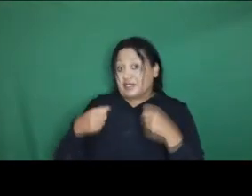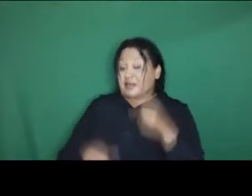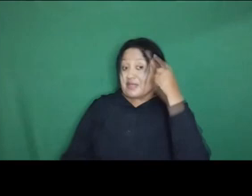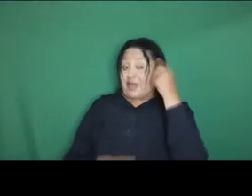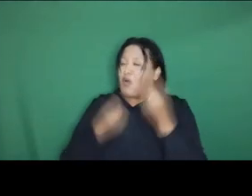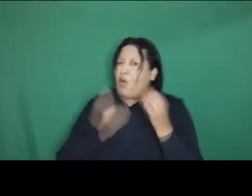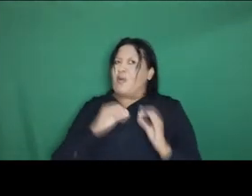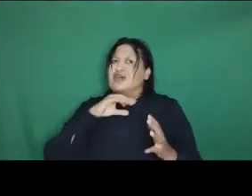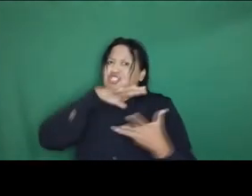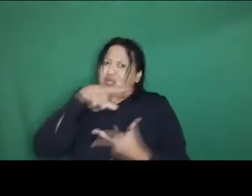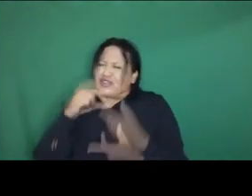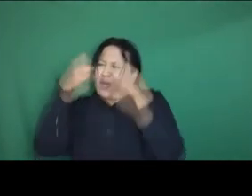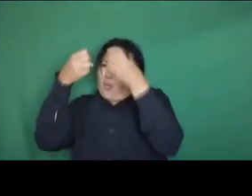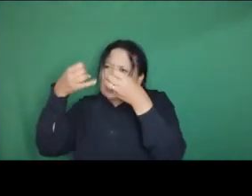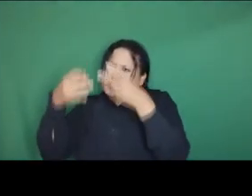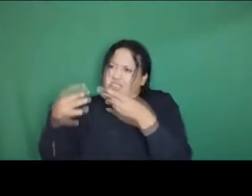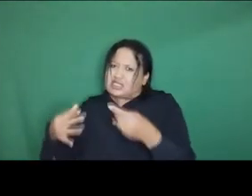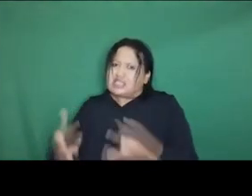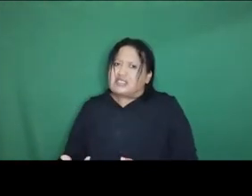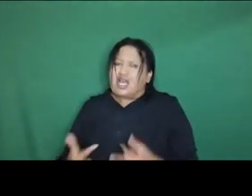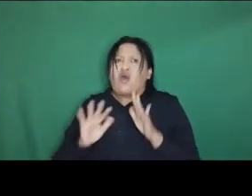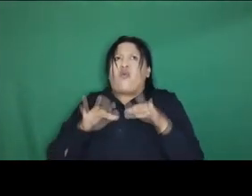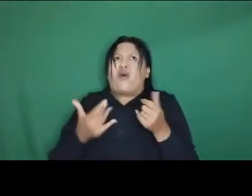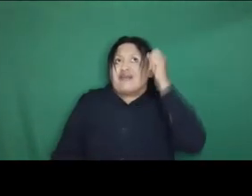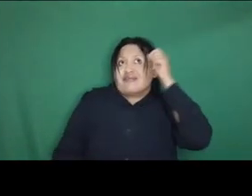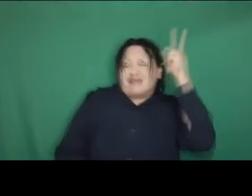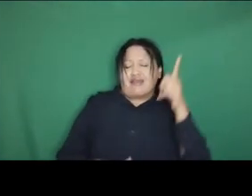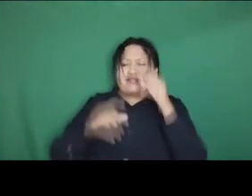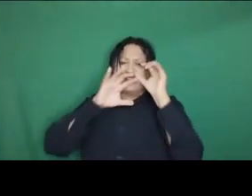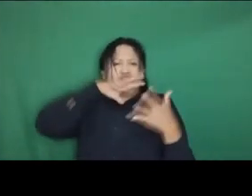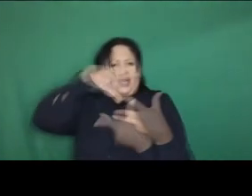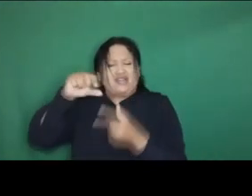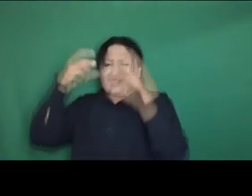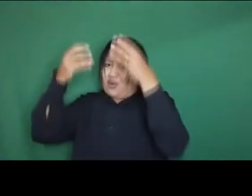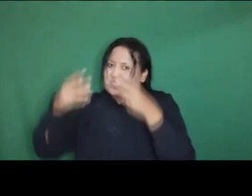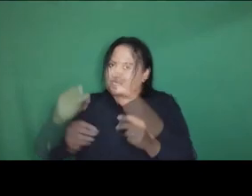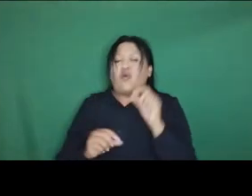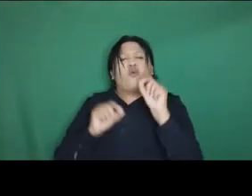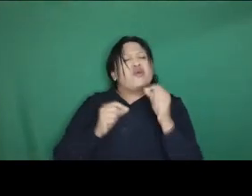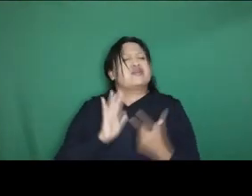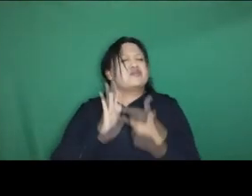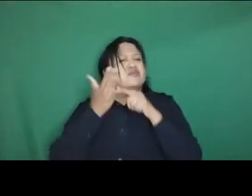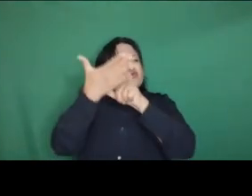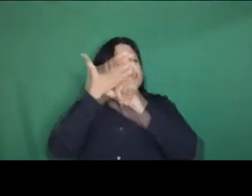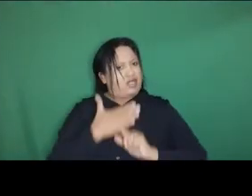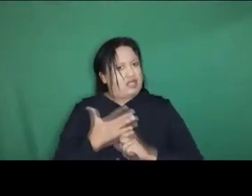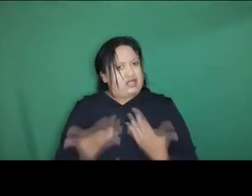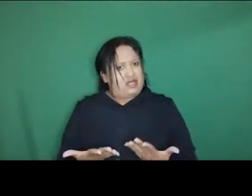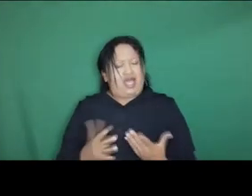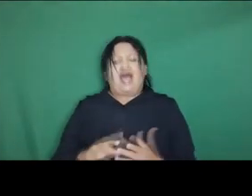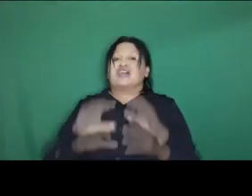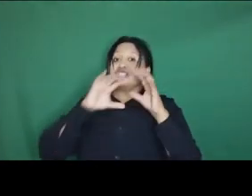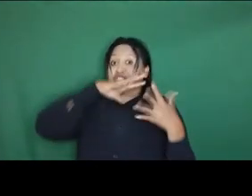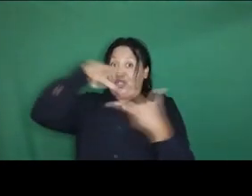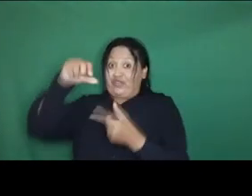como é que a Geografia quantitativa né Quais as ideias da geografia contativa que aquela traz para gente mas assim a geografia